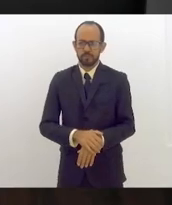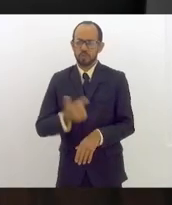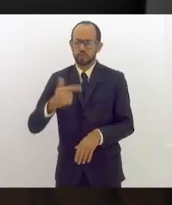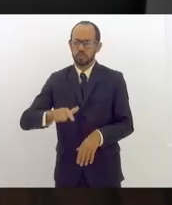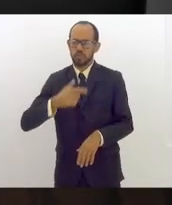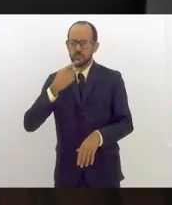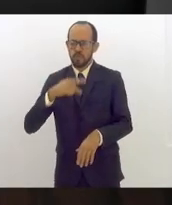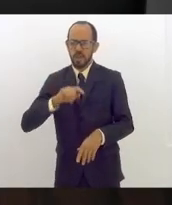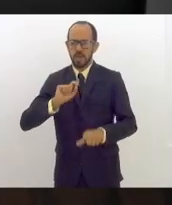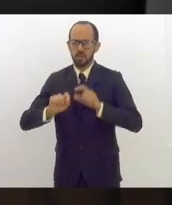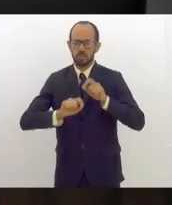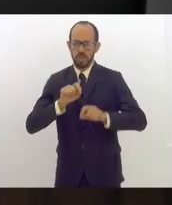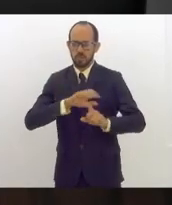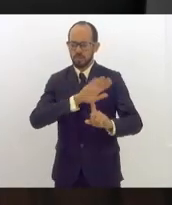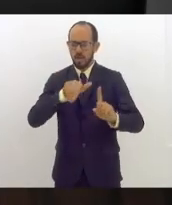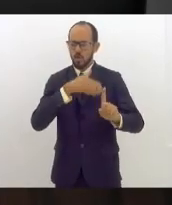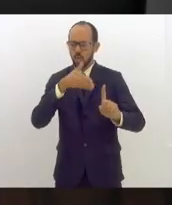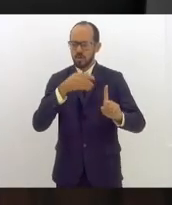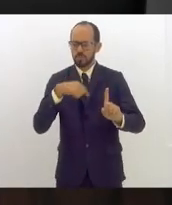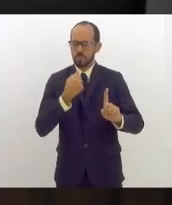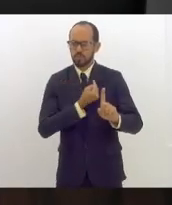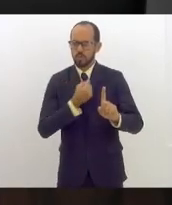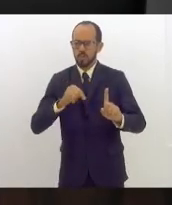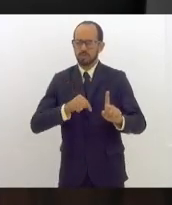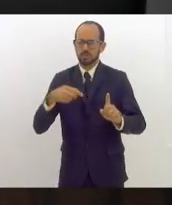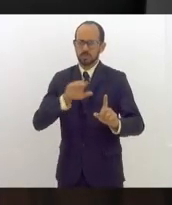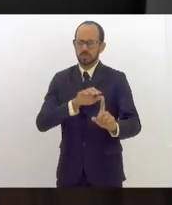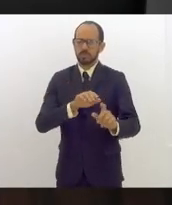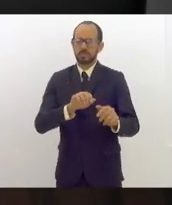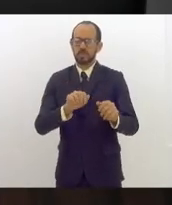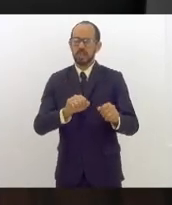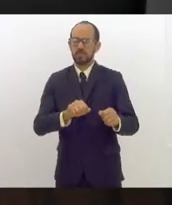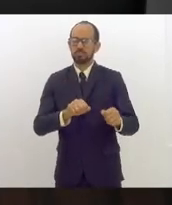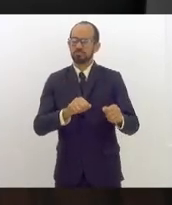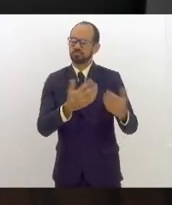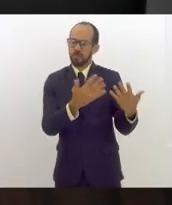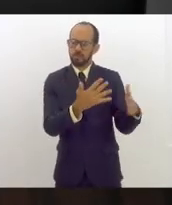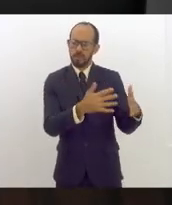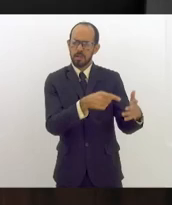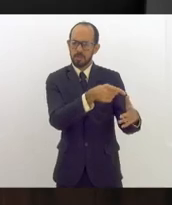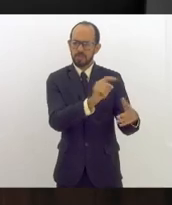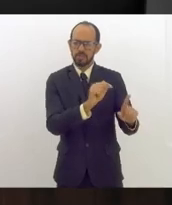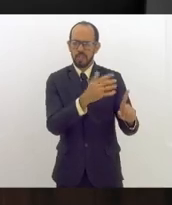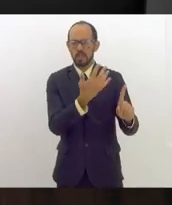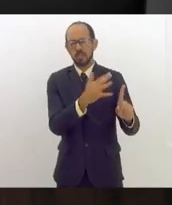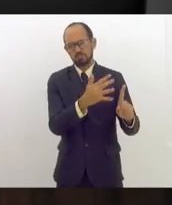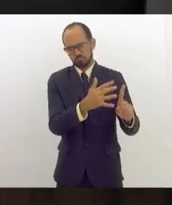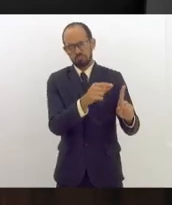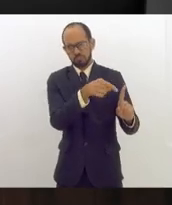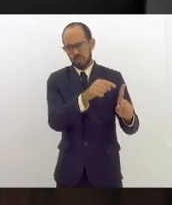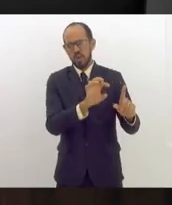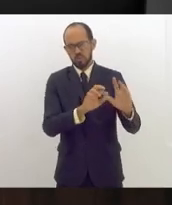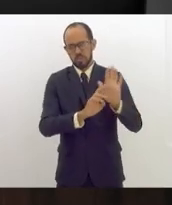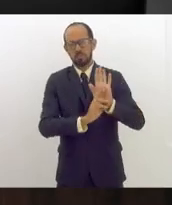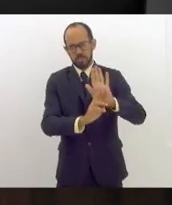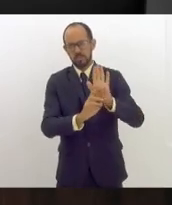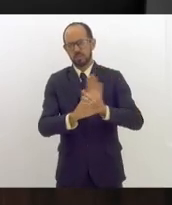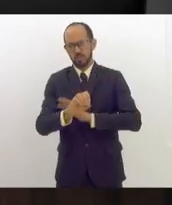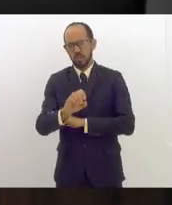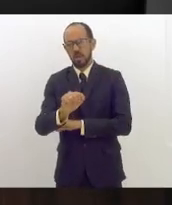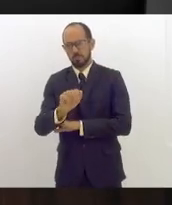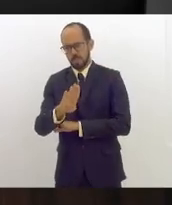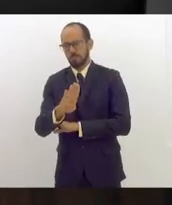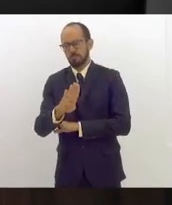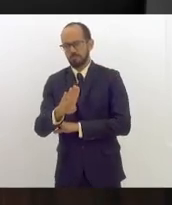que é uma honra a gente está homenageando os nossos aqui presentes representantes da OAB e é